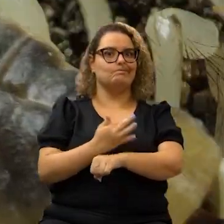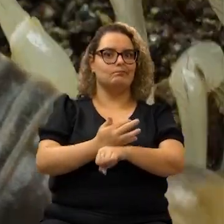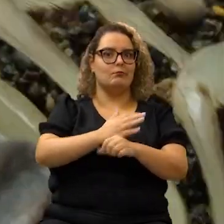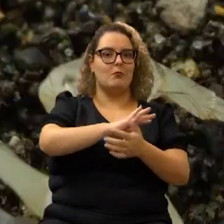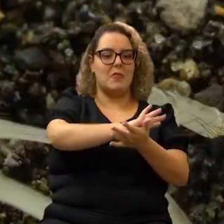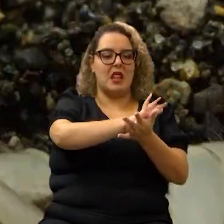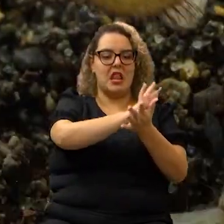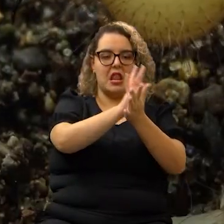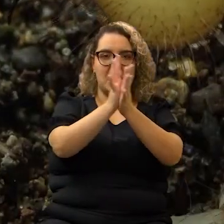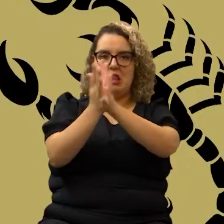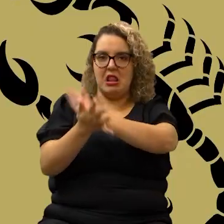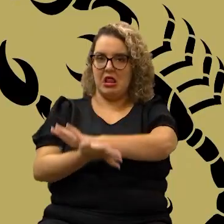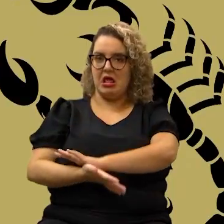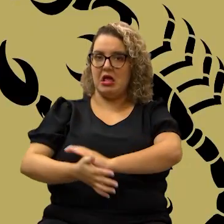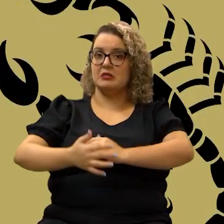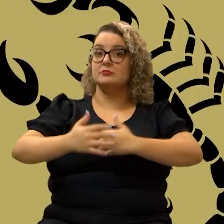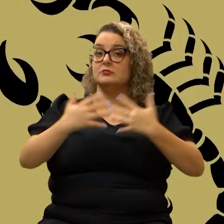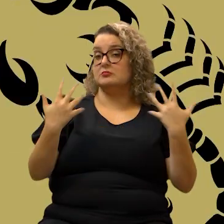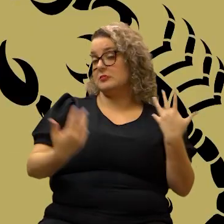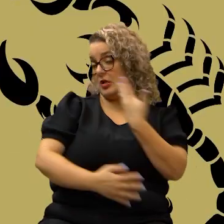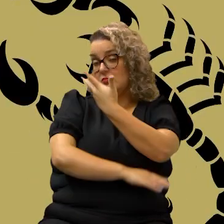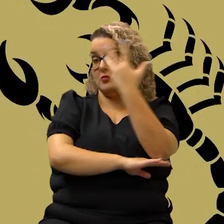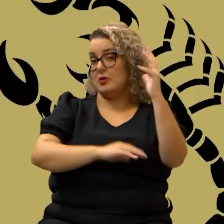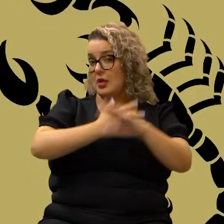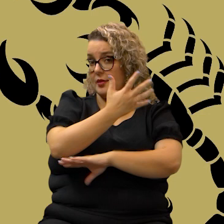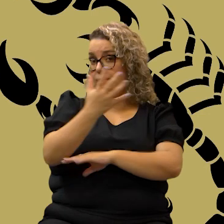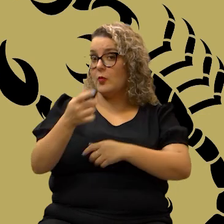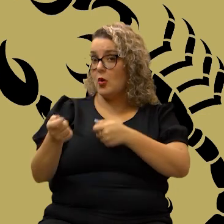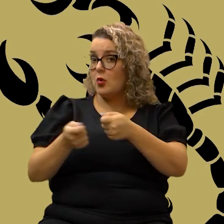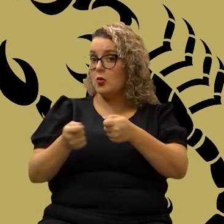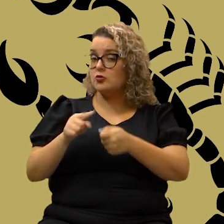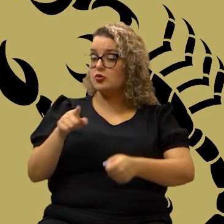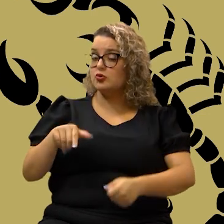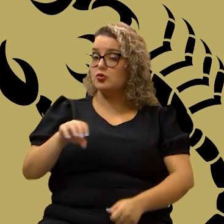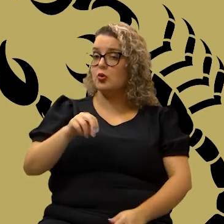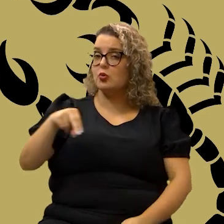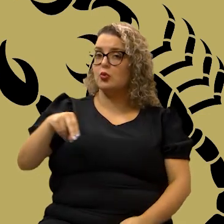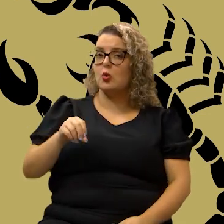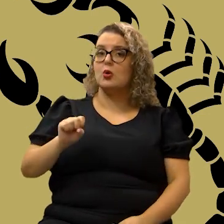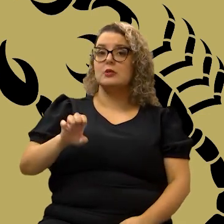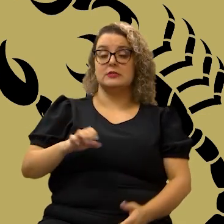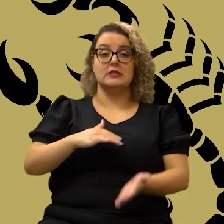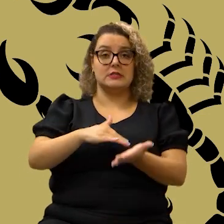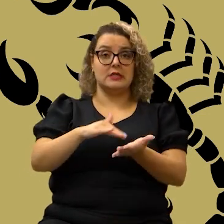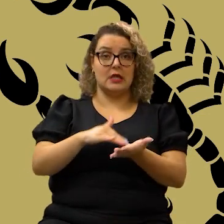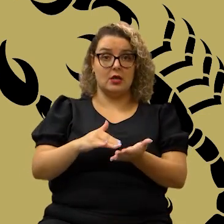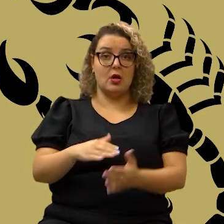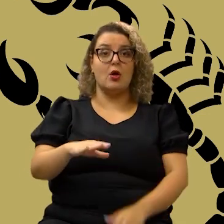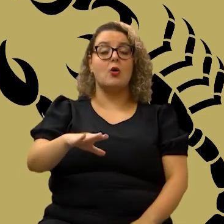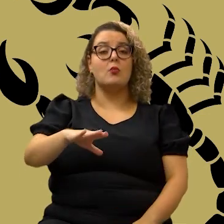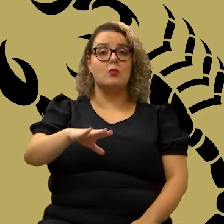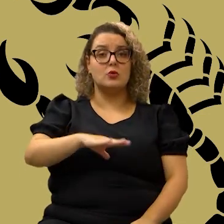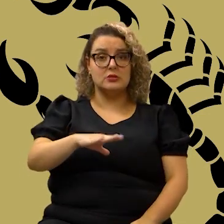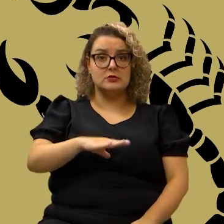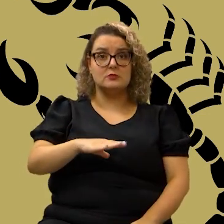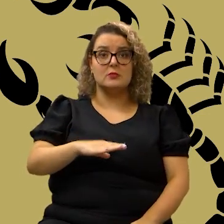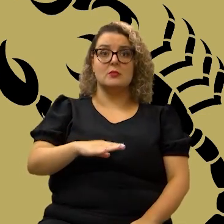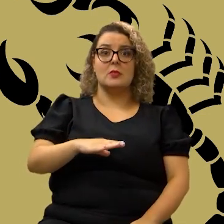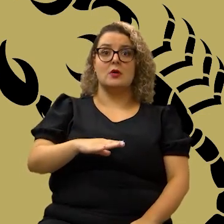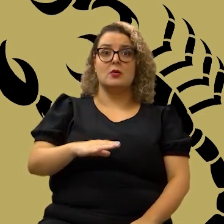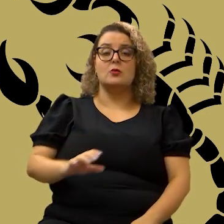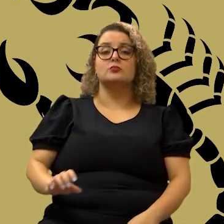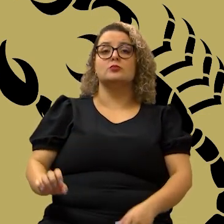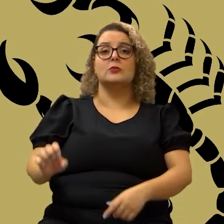catástrofes ambientais. De acordo com o controle de zoonoses da Secretaria Municipal de Saúde da Prefeitura de São